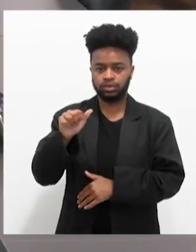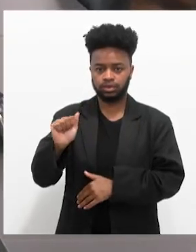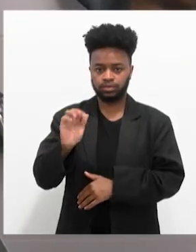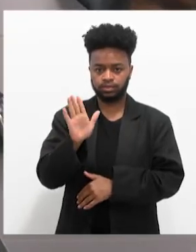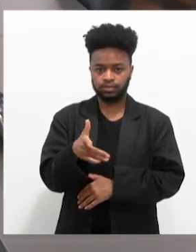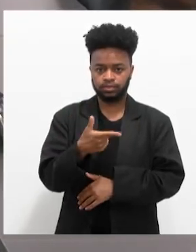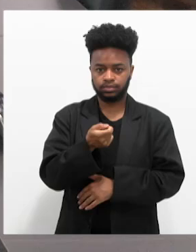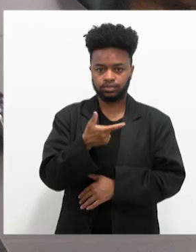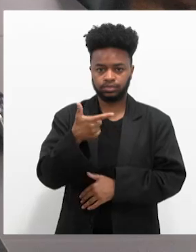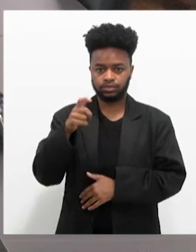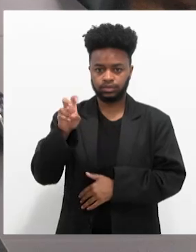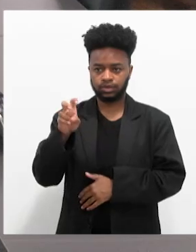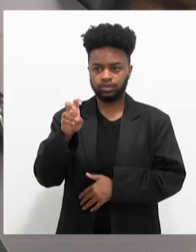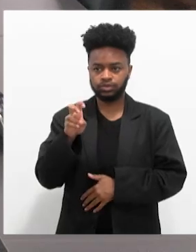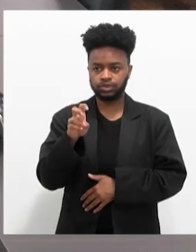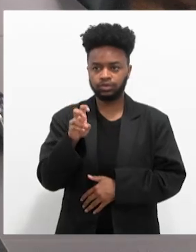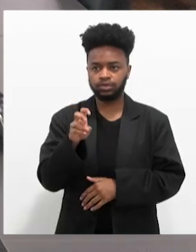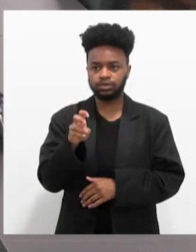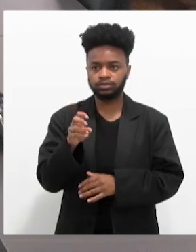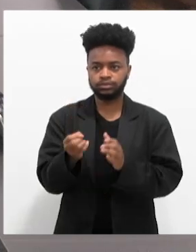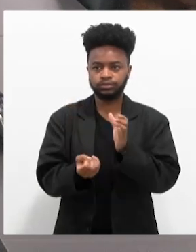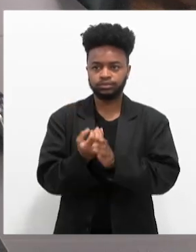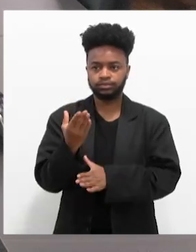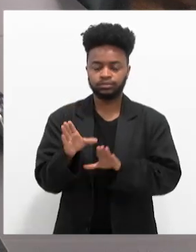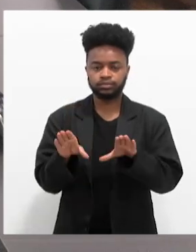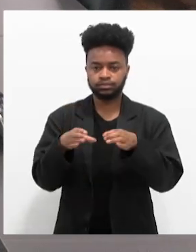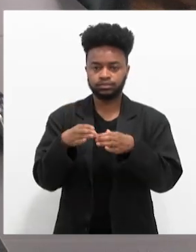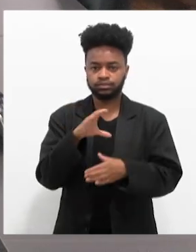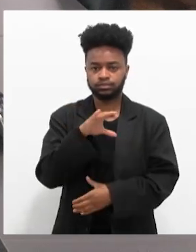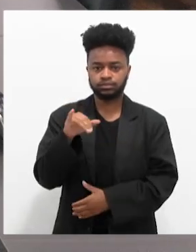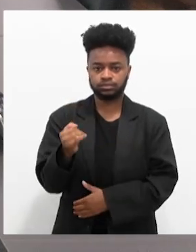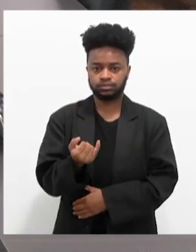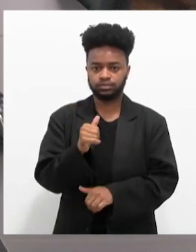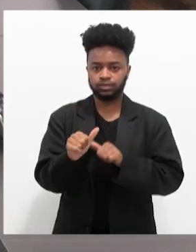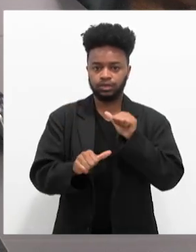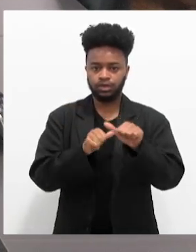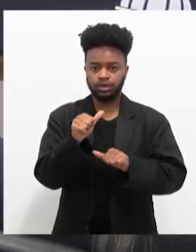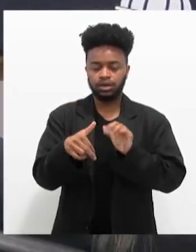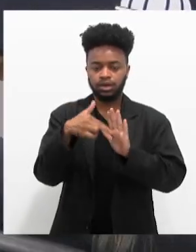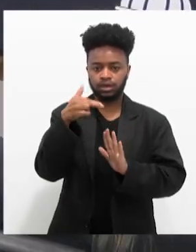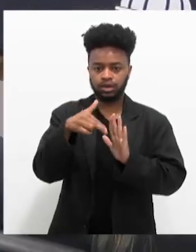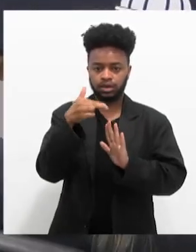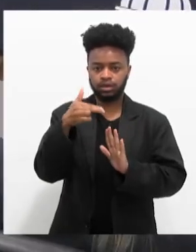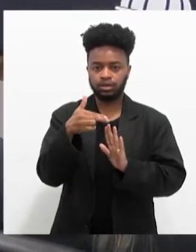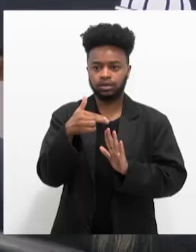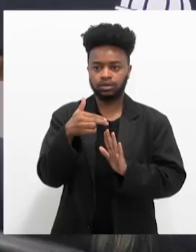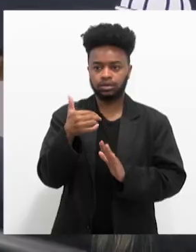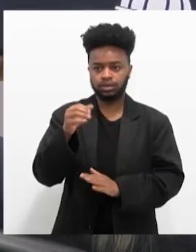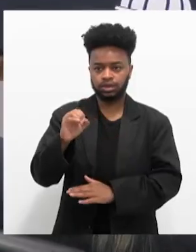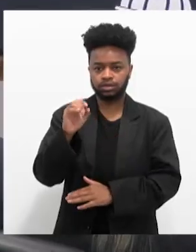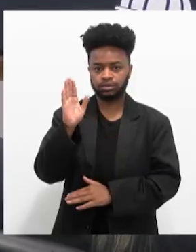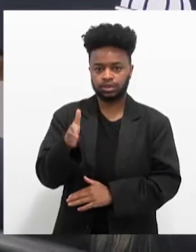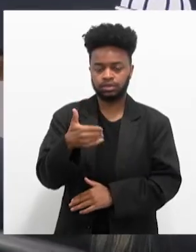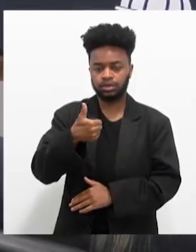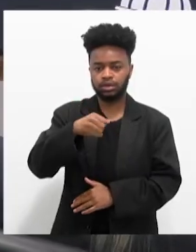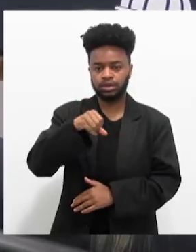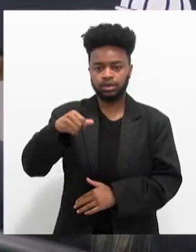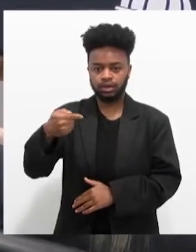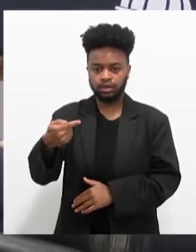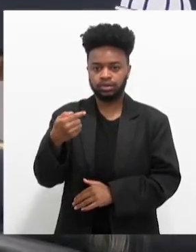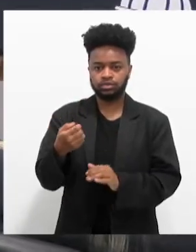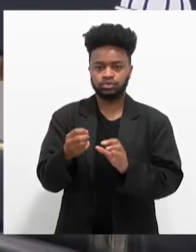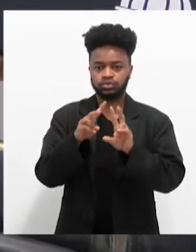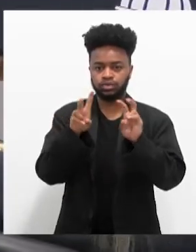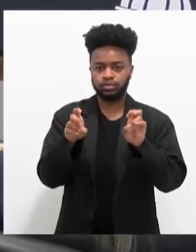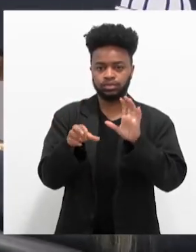2025, de autoria da Comissão de Constituição e Justiça, que altera a resolução número 810/97, que dispõe sobre o regimento interno da